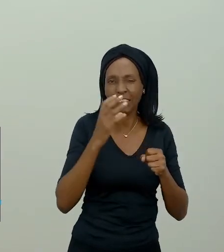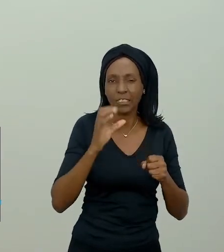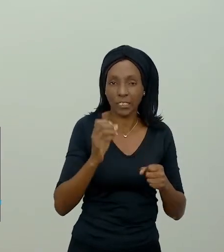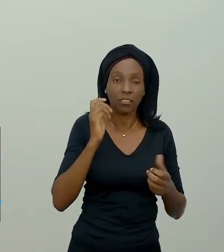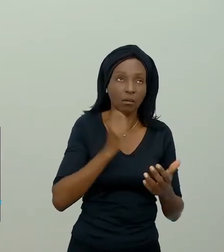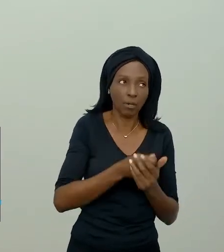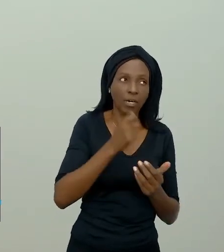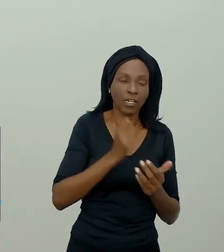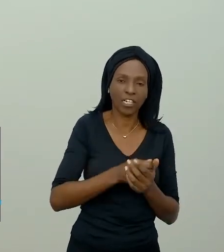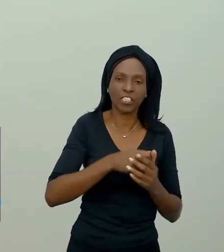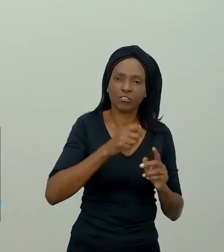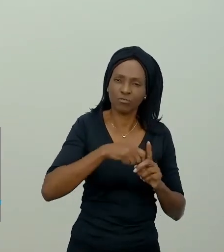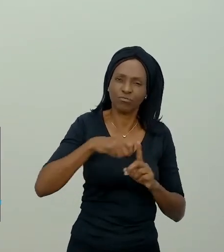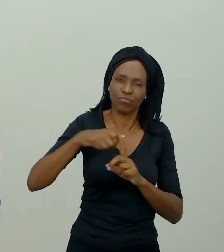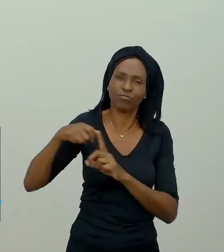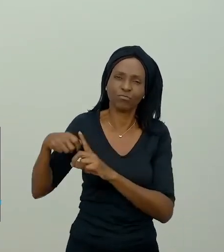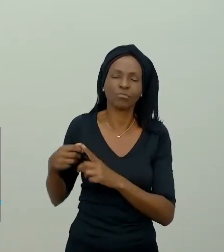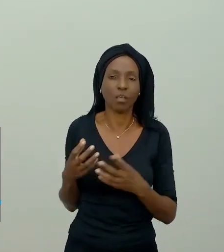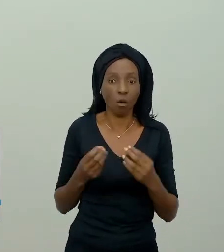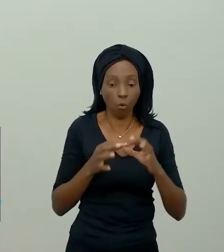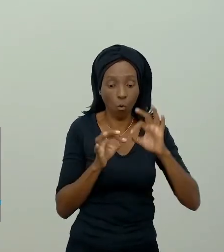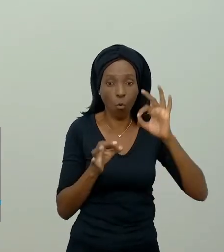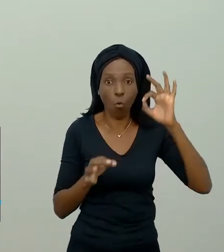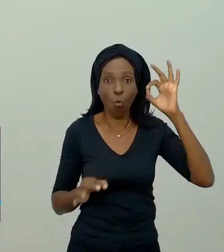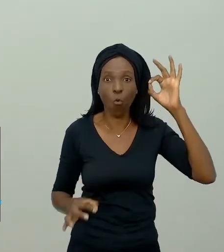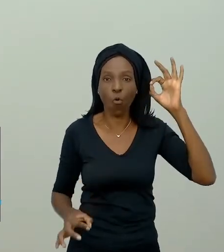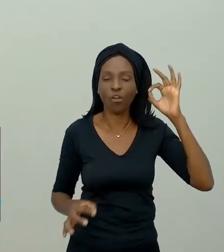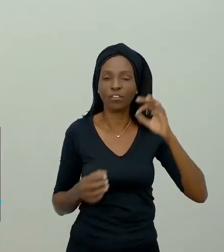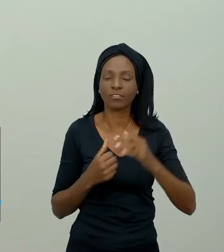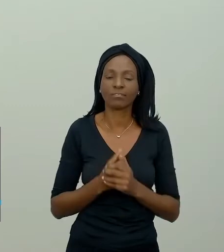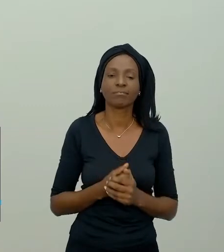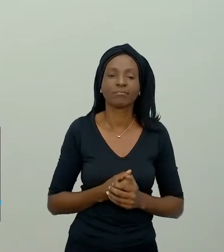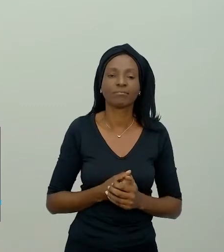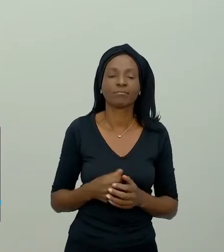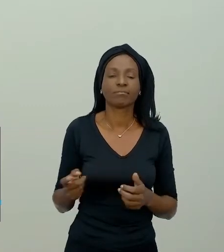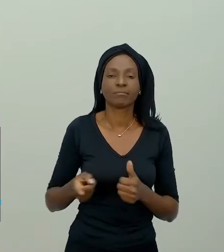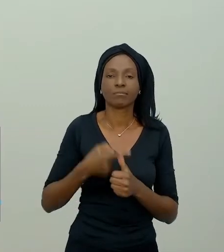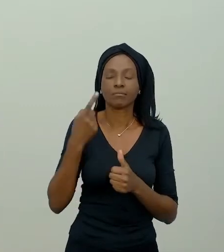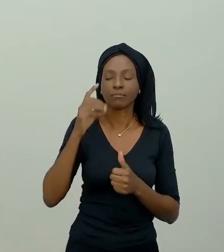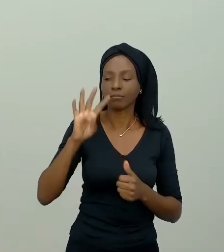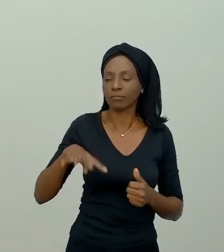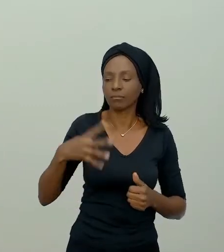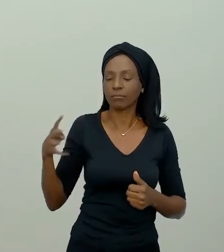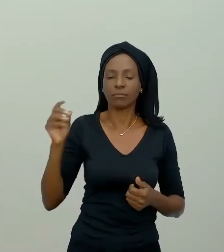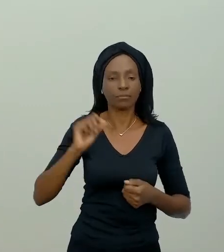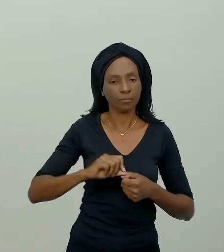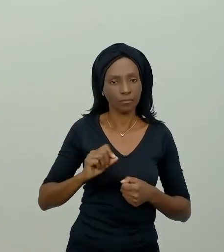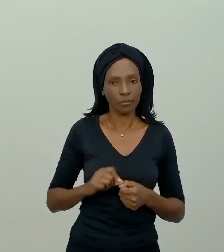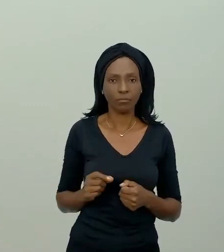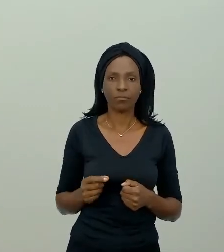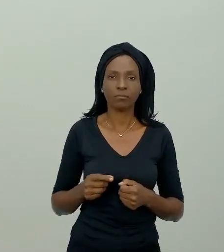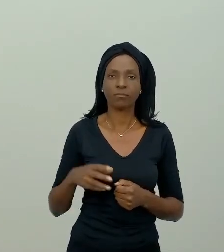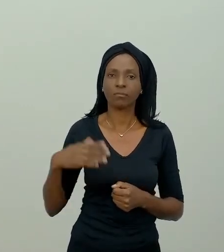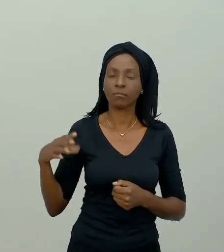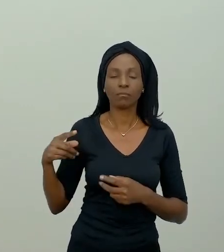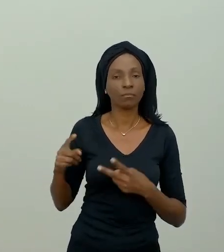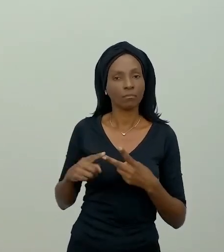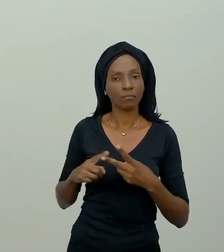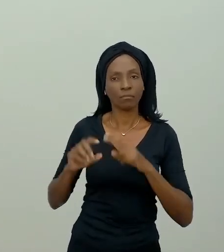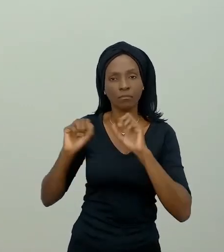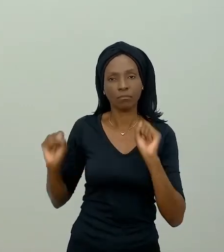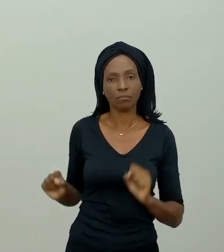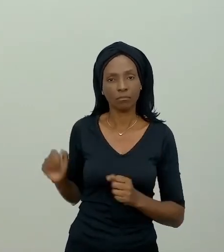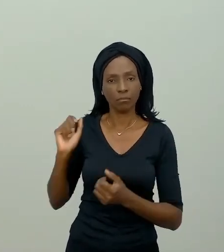no financiamento, ele é bem longo. Então, vamos lá. Então, o primeiro, a gente construiu a tabela, fizemos essa tabela. Vamos para o segundo, o sistema